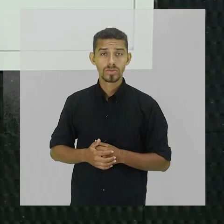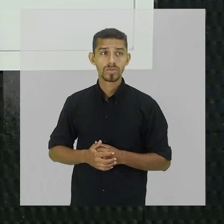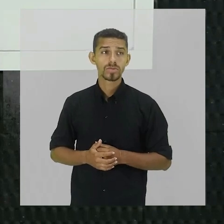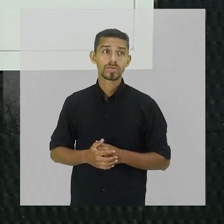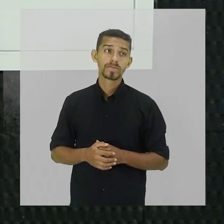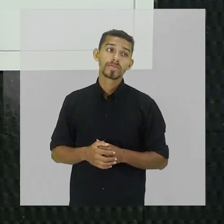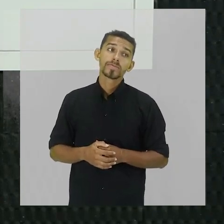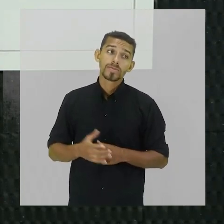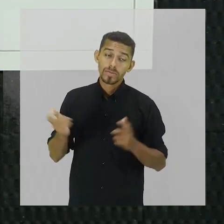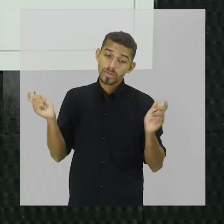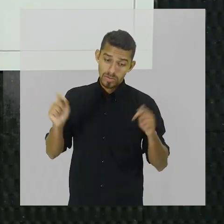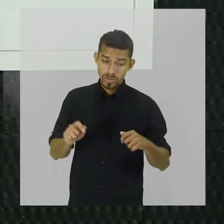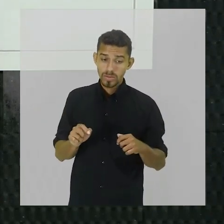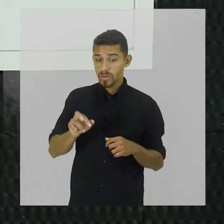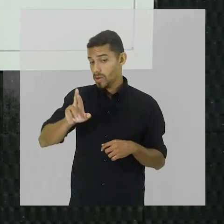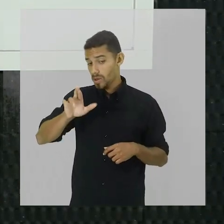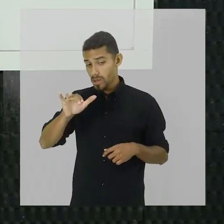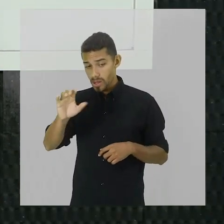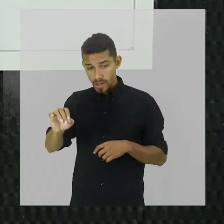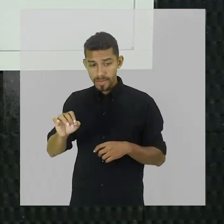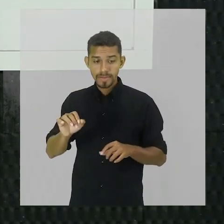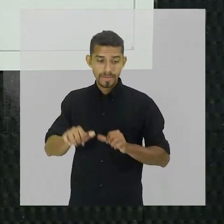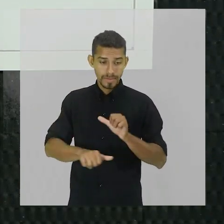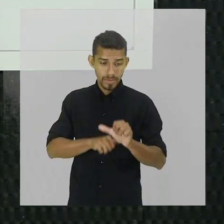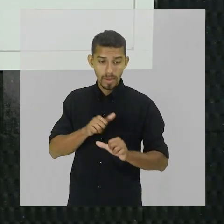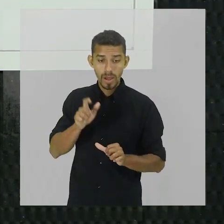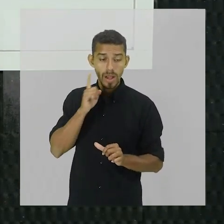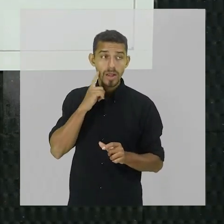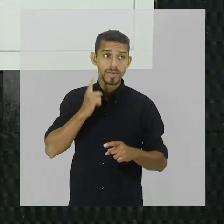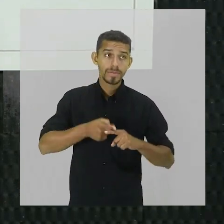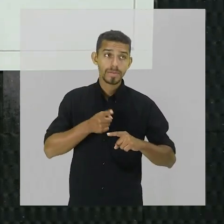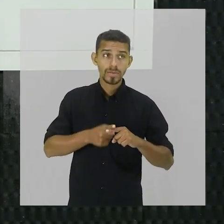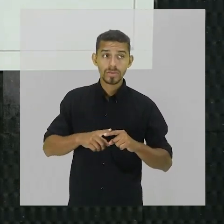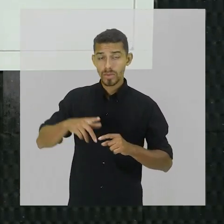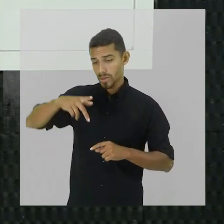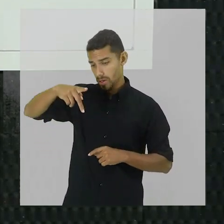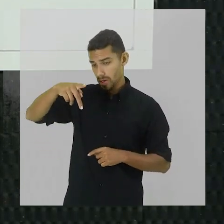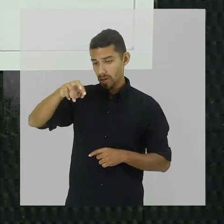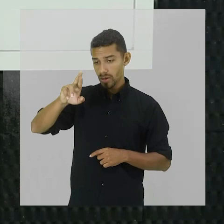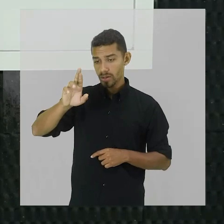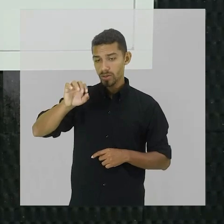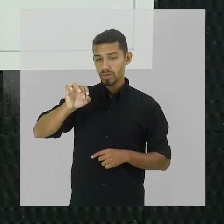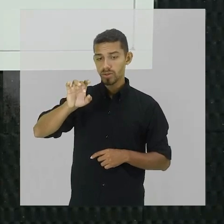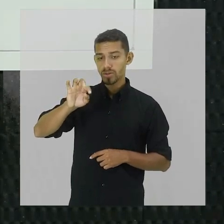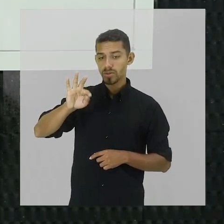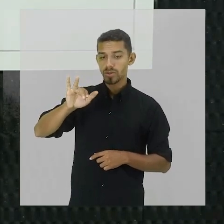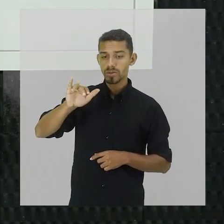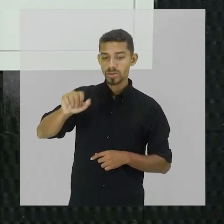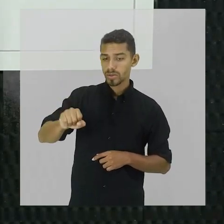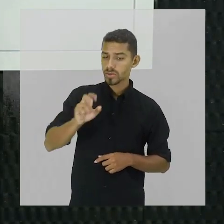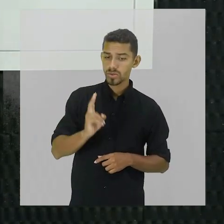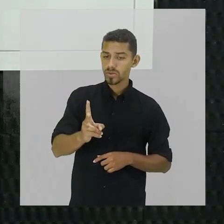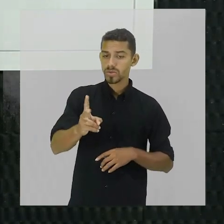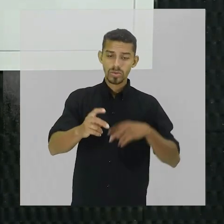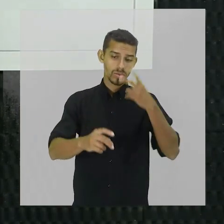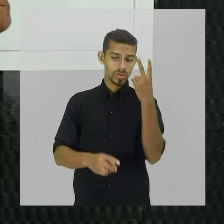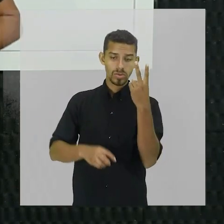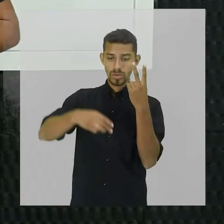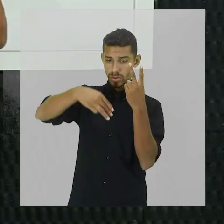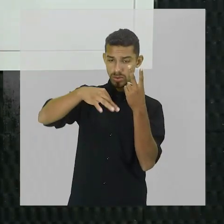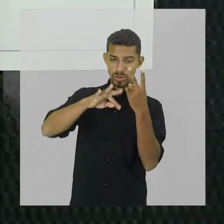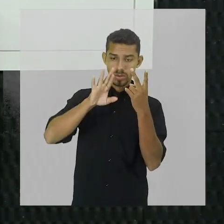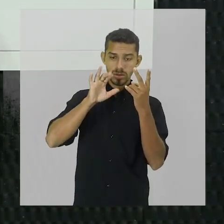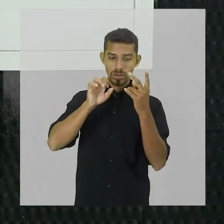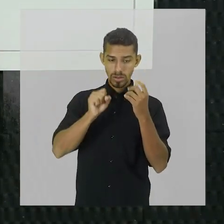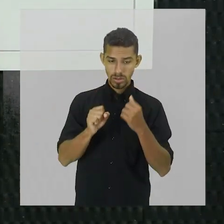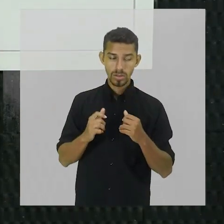mexer no raio, porque ele falou que a profundidade, que é justamente essa altura, vai continuar sendo 2. Então